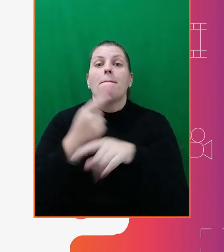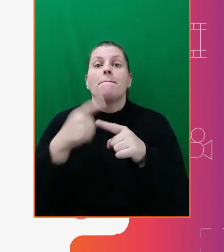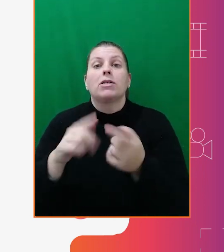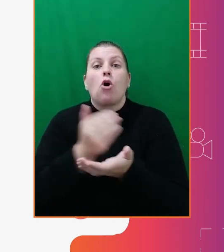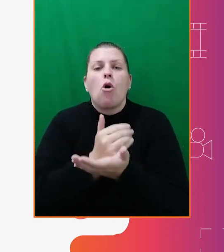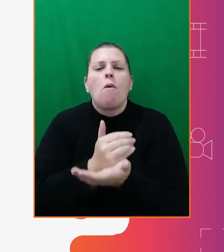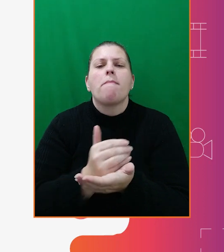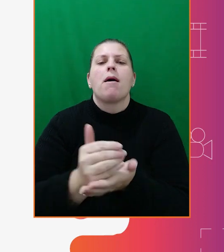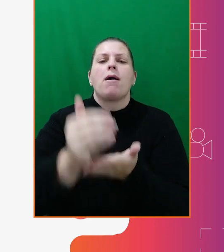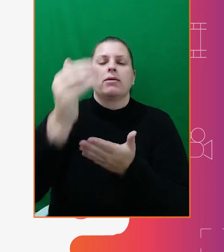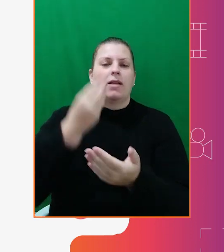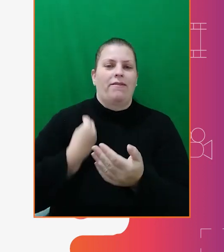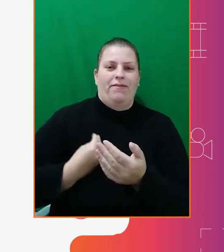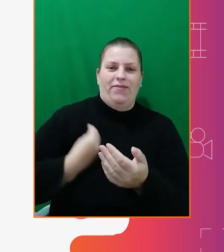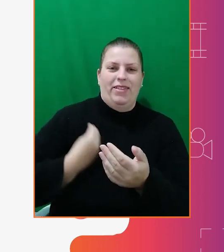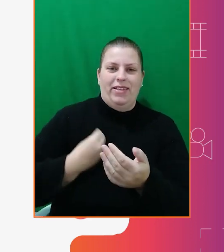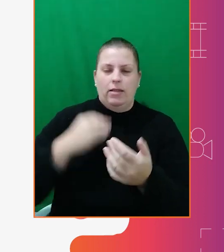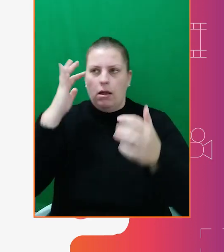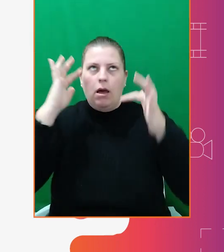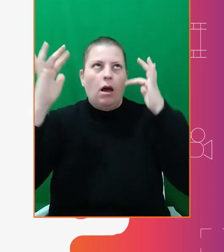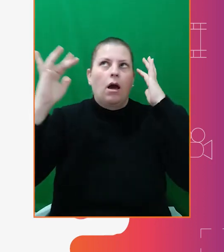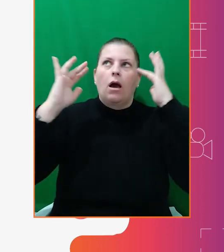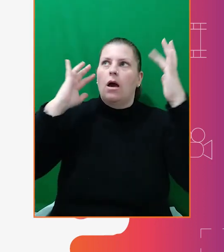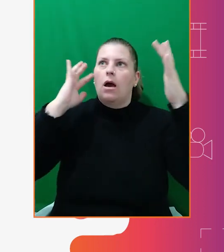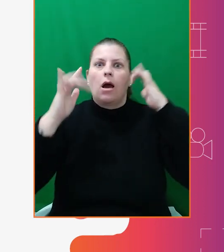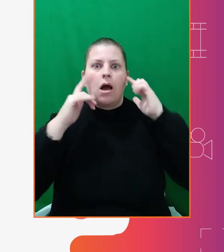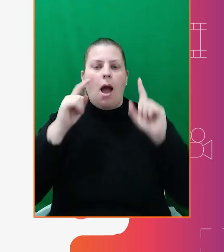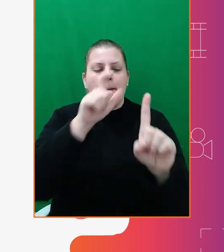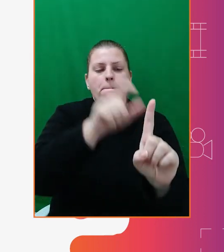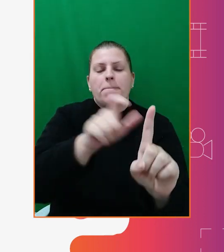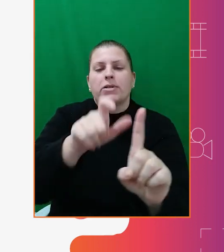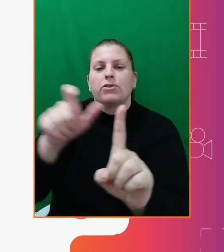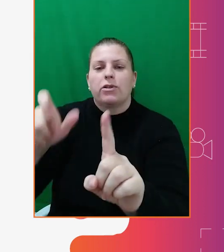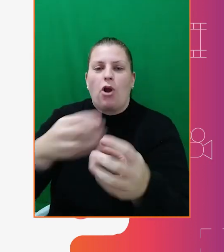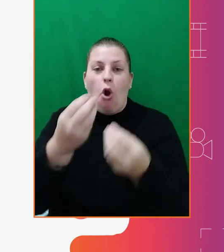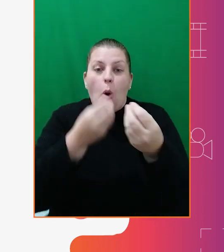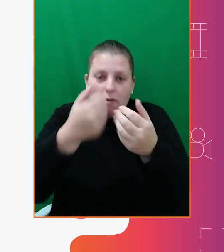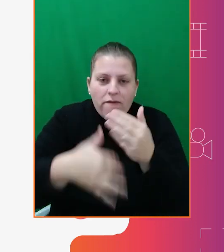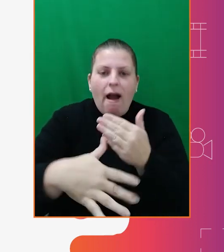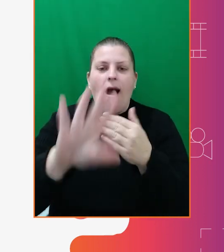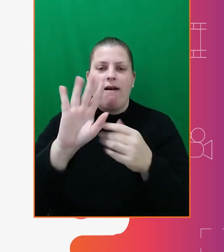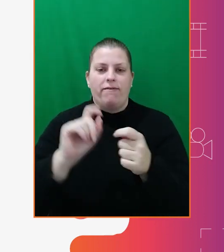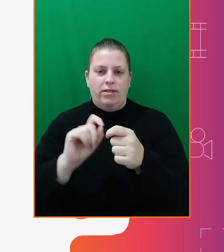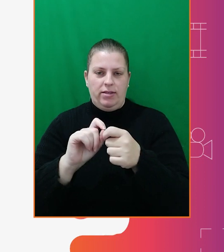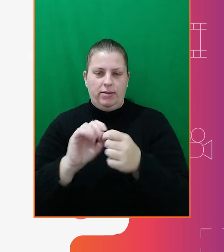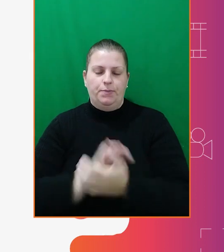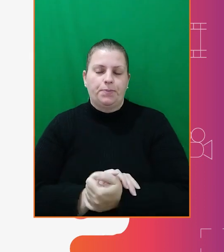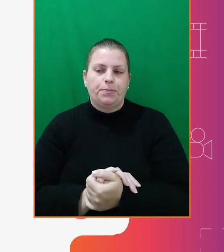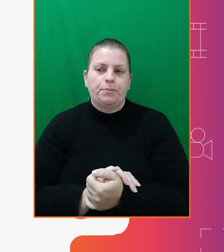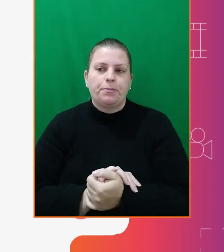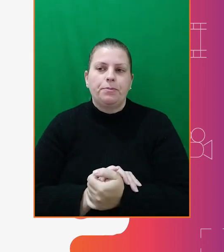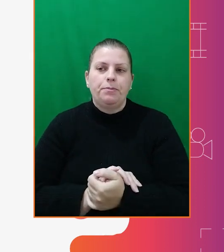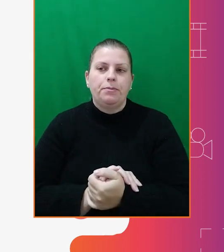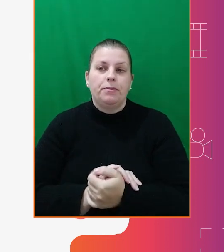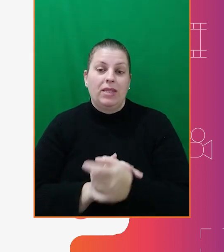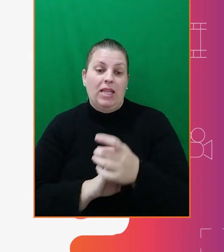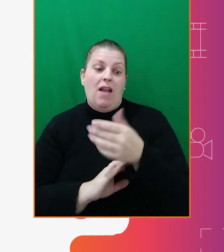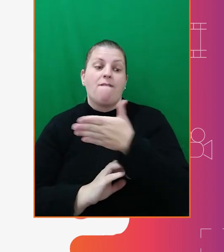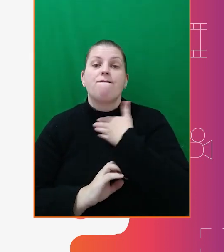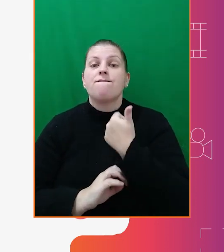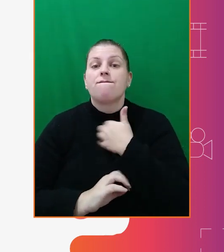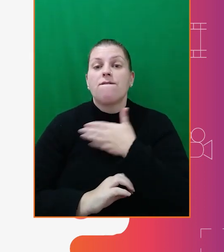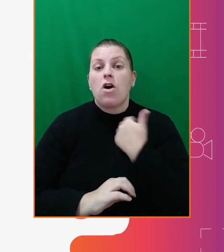ou uma série de animação dirige as vozes. Por vezes há uma contratação de profissionais específicos nessa área para fazer o trabalho. E como é uma